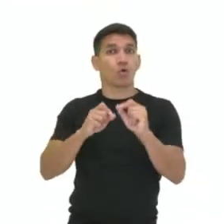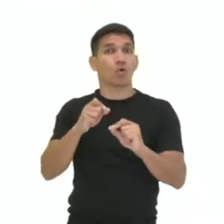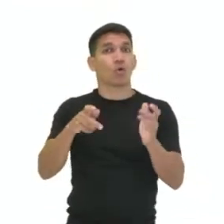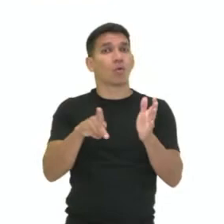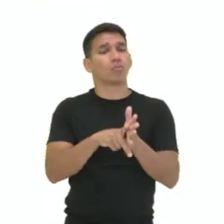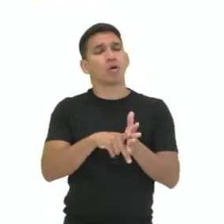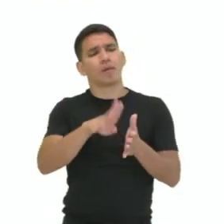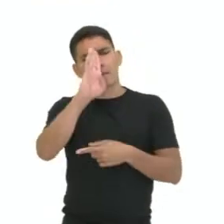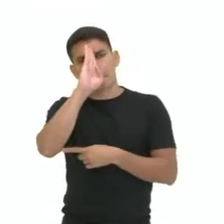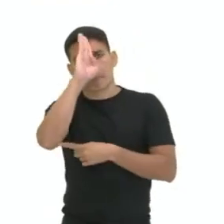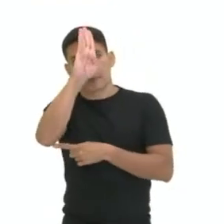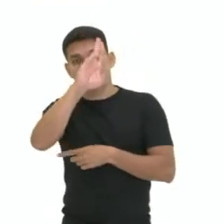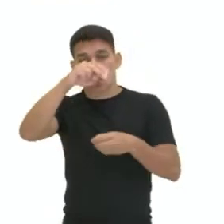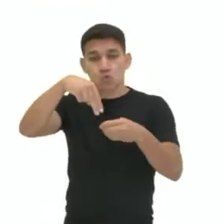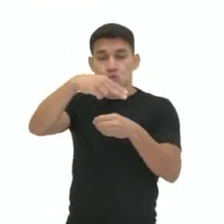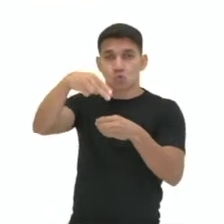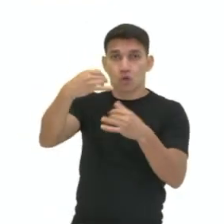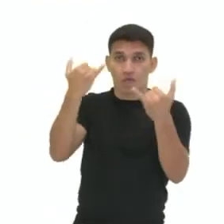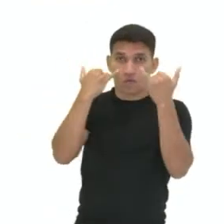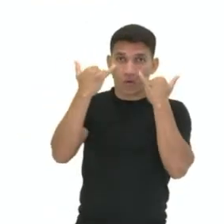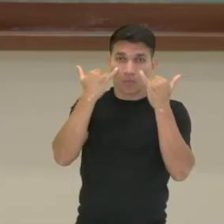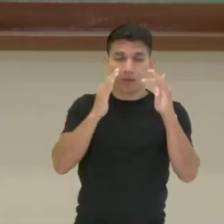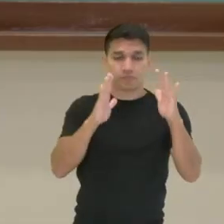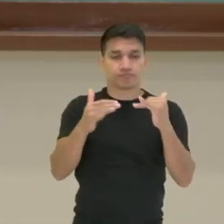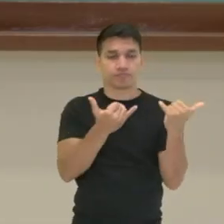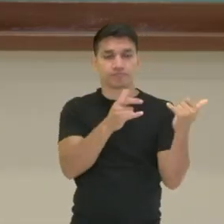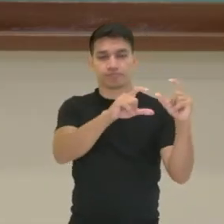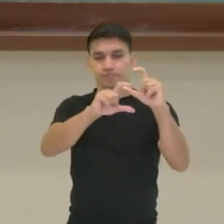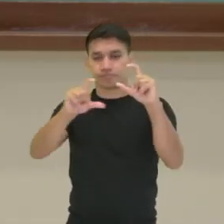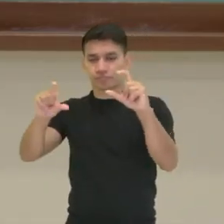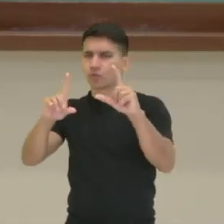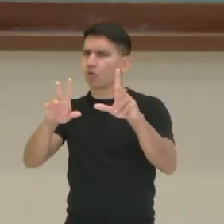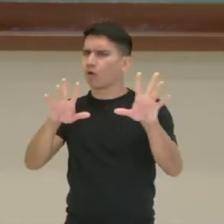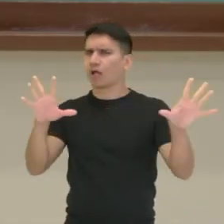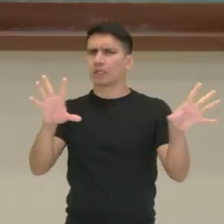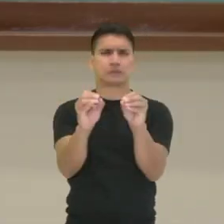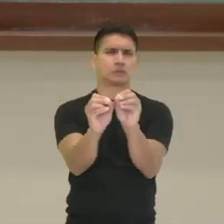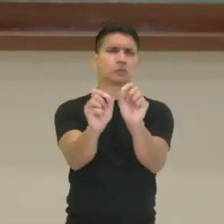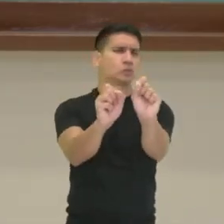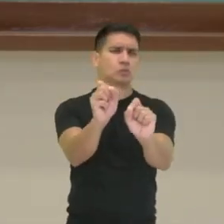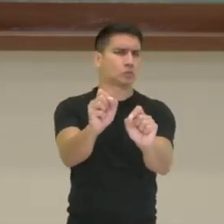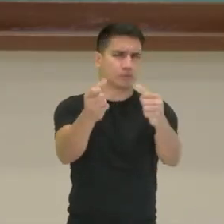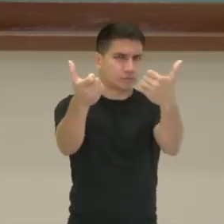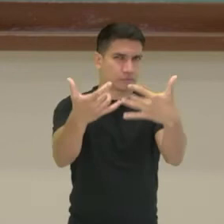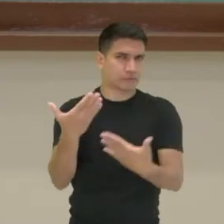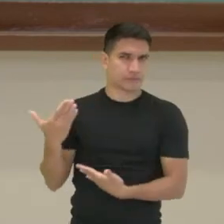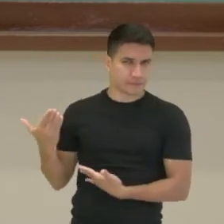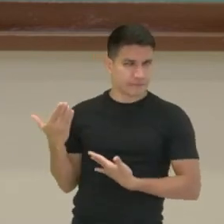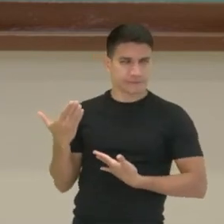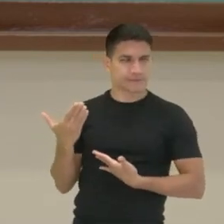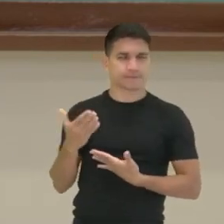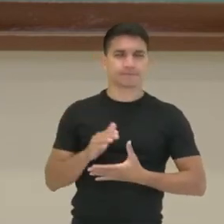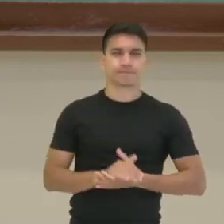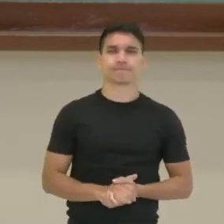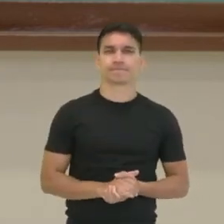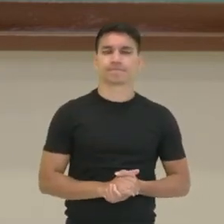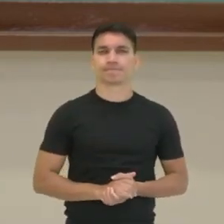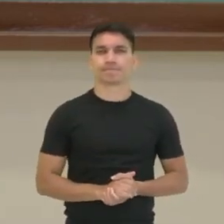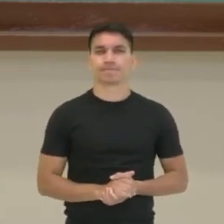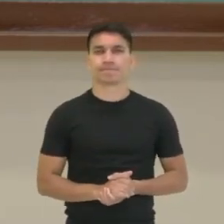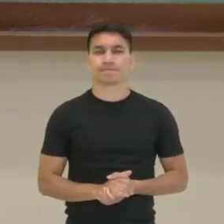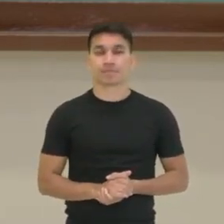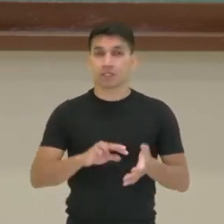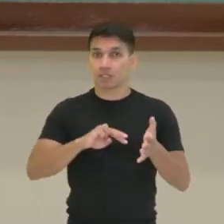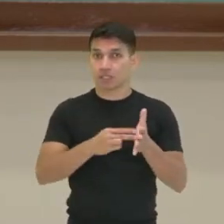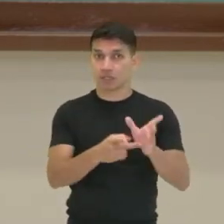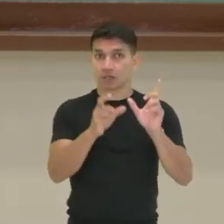concentra o núcleo da informação do período. Vamos trocar em miúdos e vamos trazer essa informação para vocês. O que ele